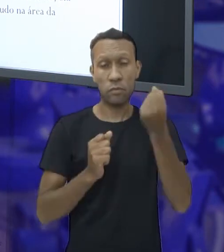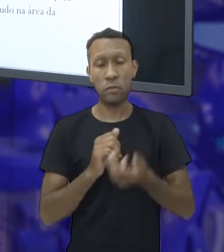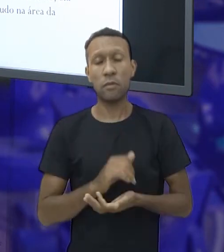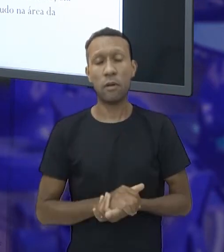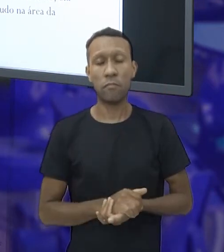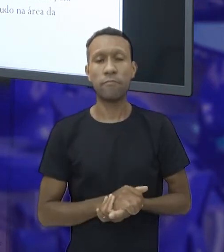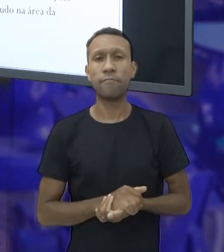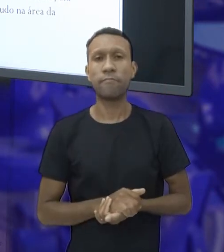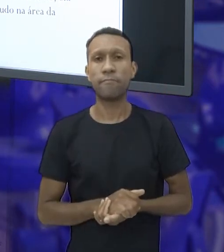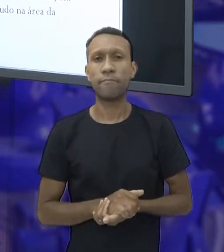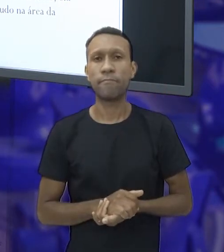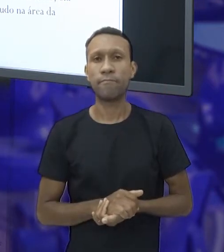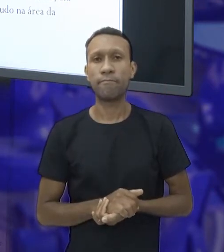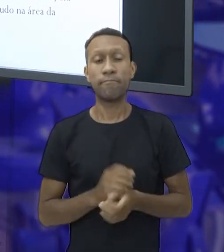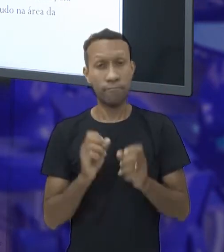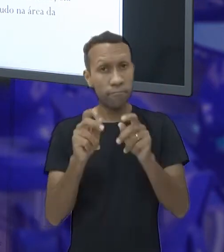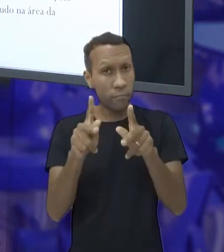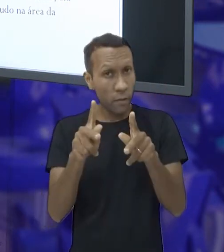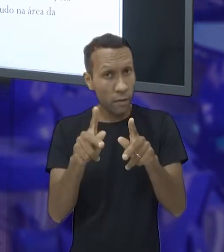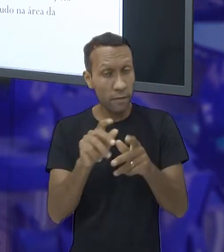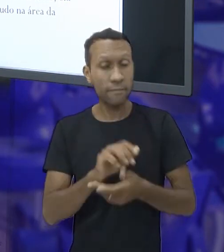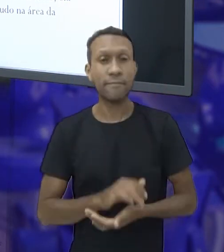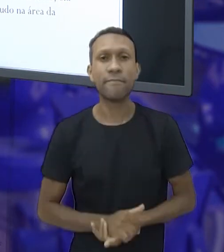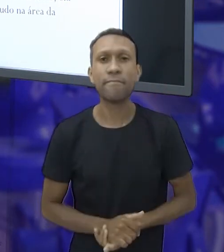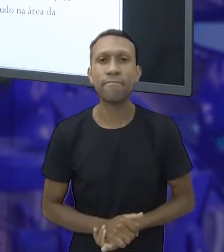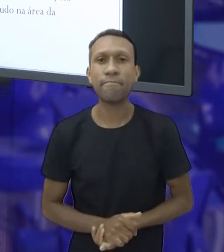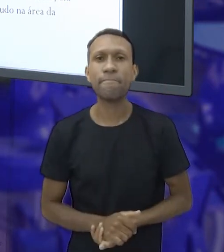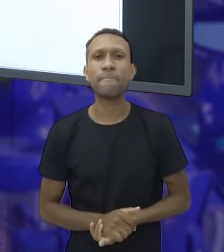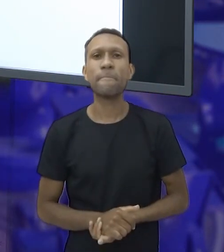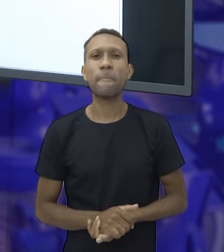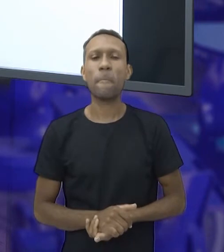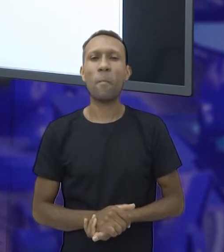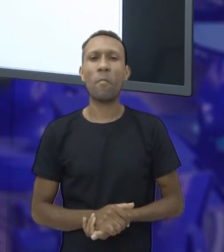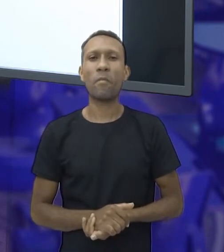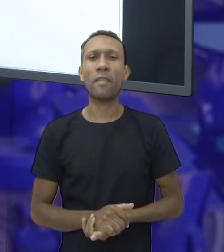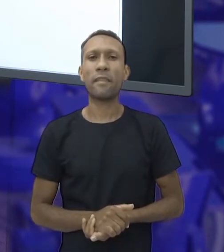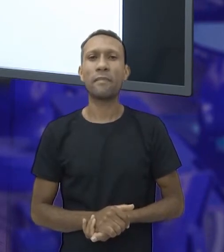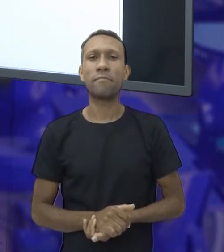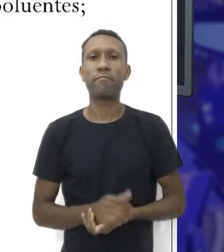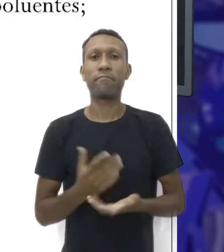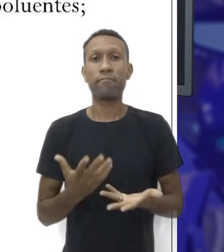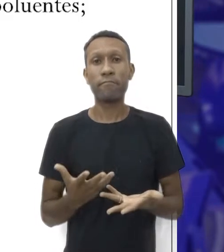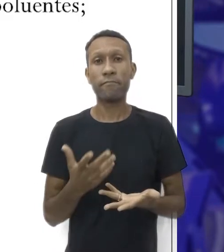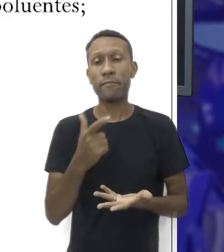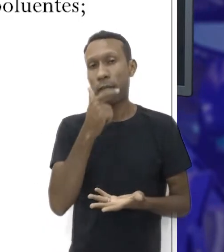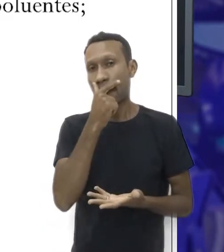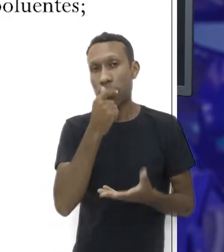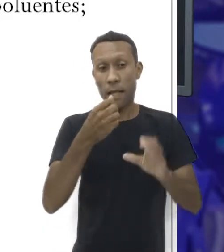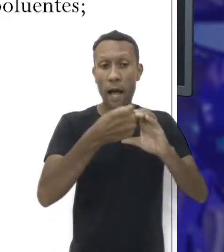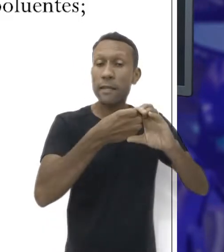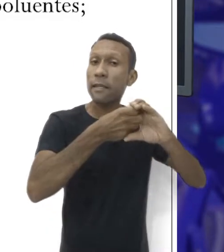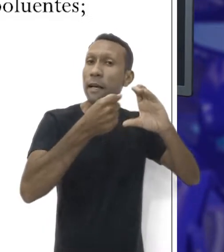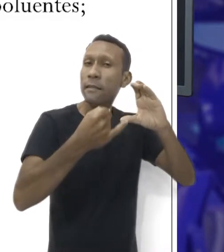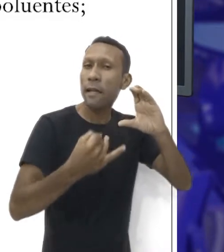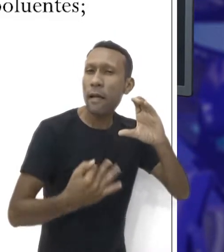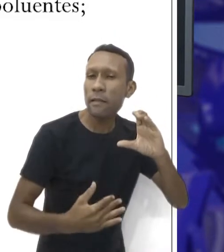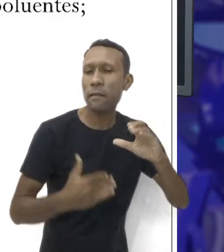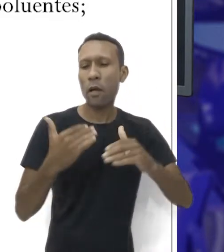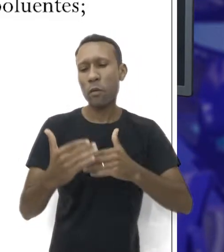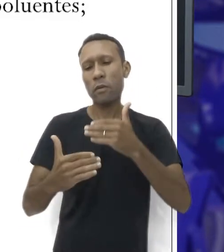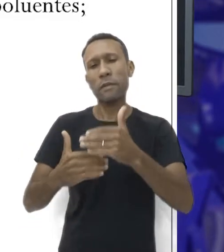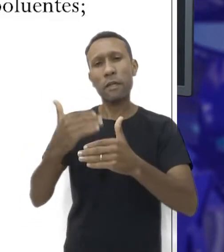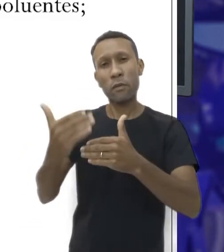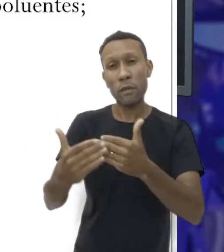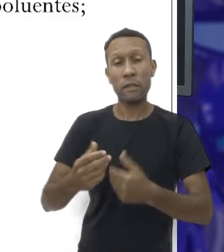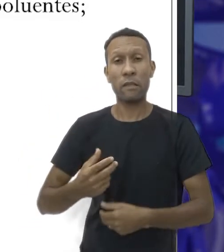da globalização. Certo, meus amigos e minhas amigas? Então, principais características e consequências desta